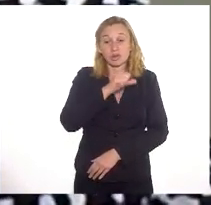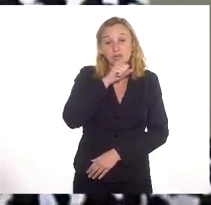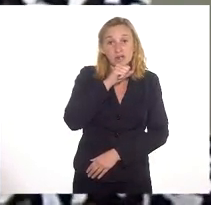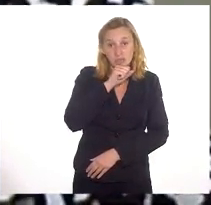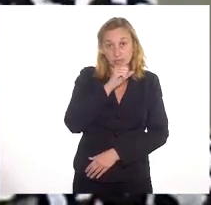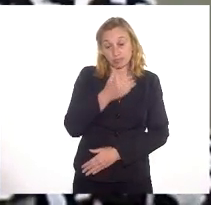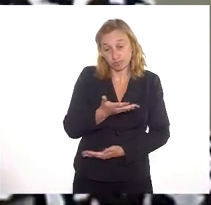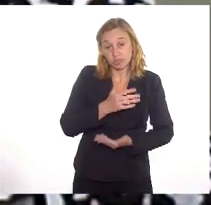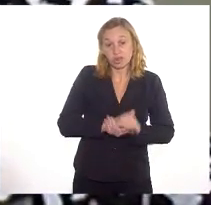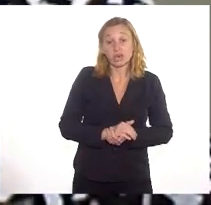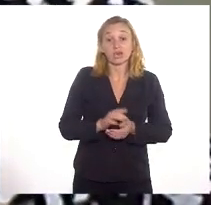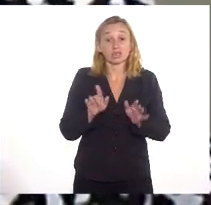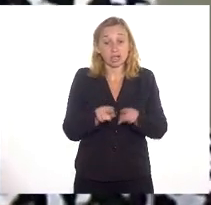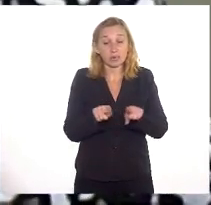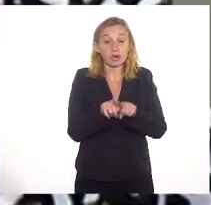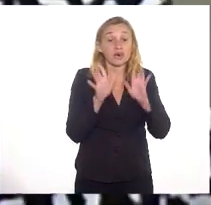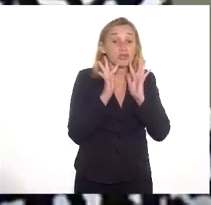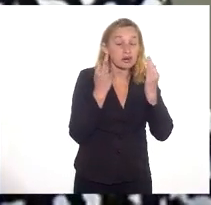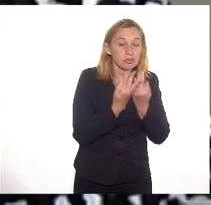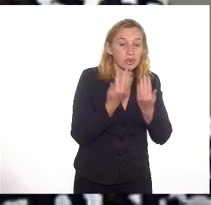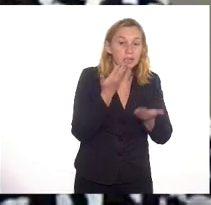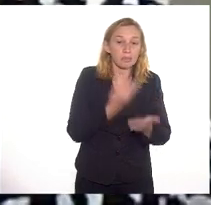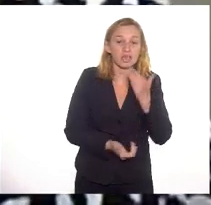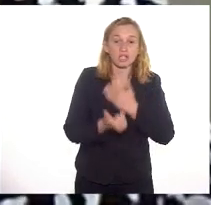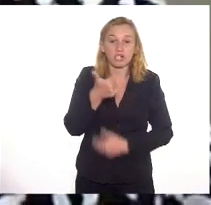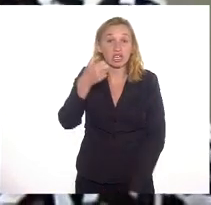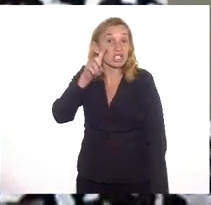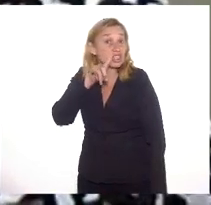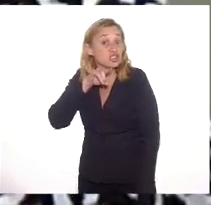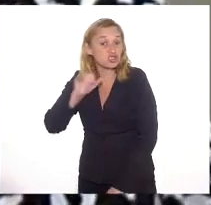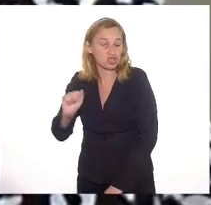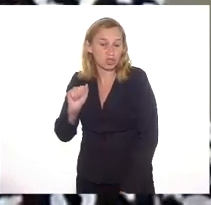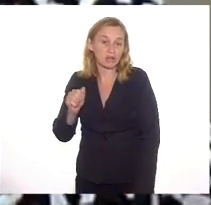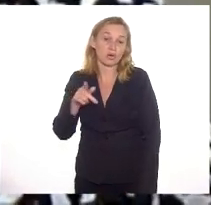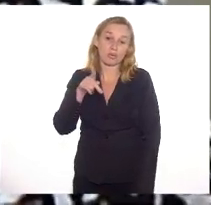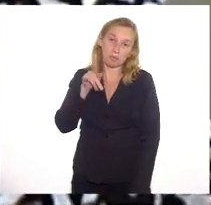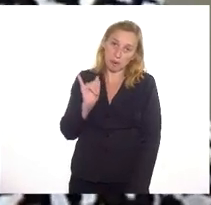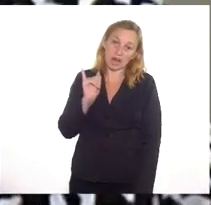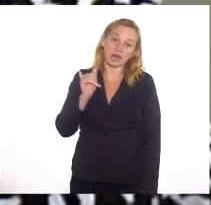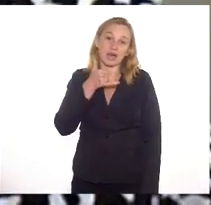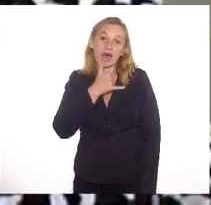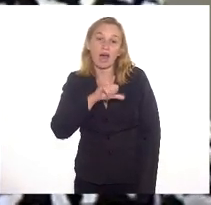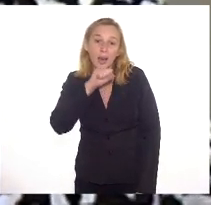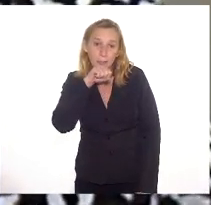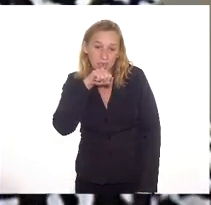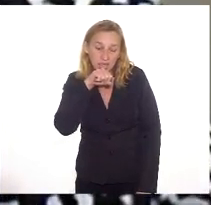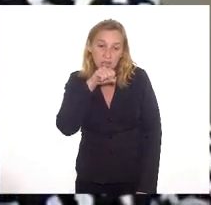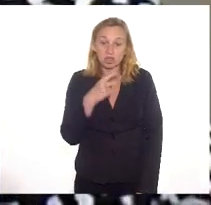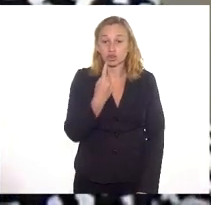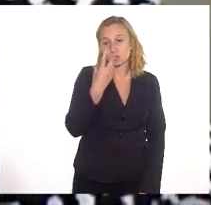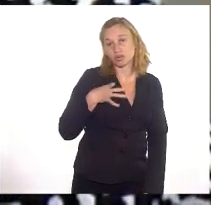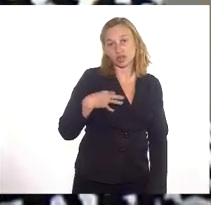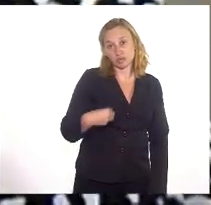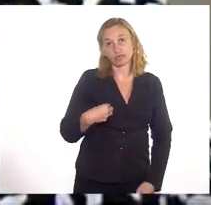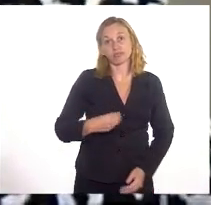amiga, essa família perdeu em 15 dias o pai, a mãe e um